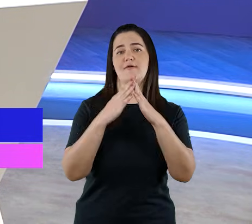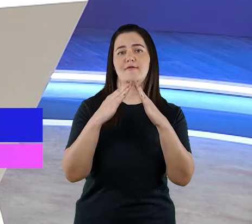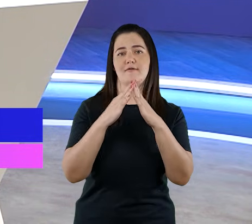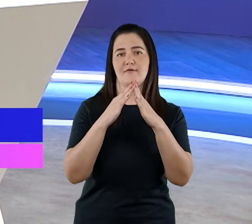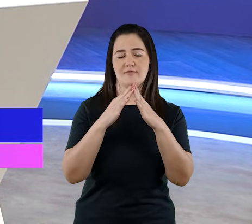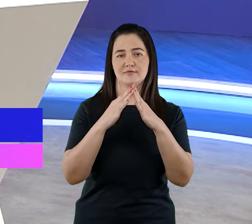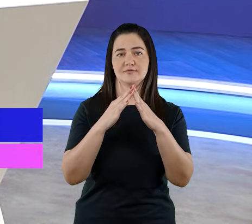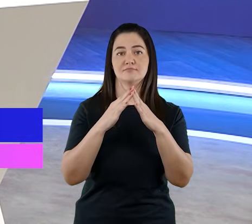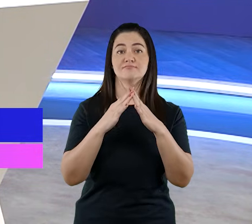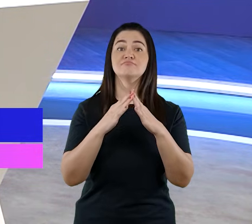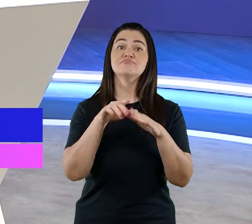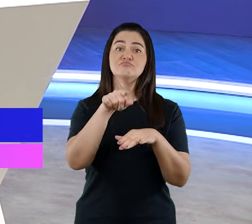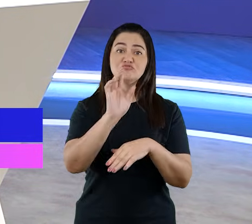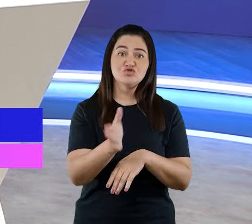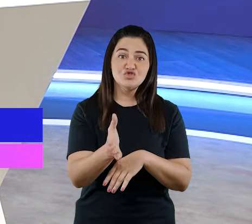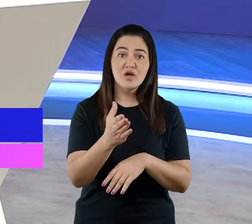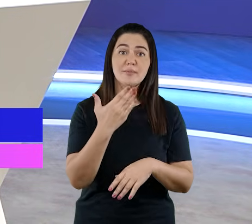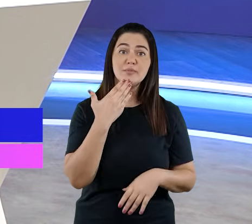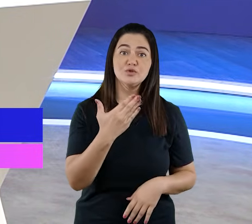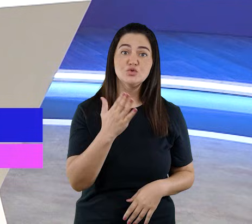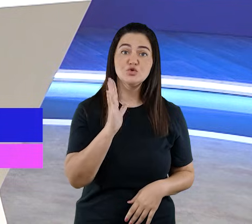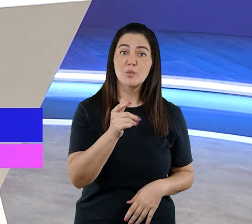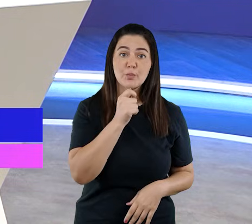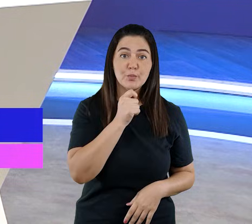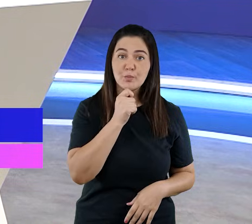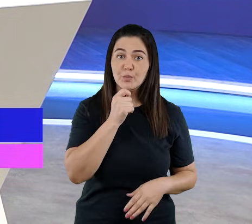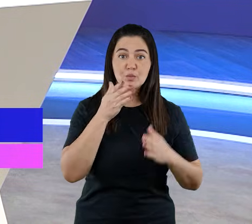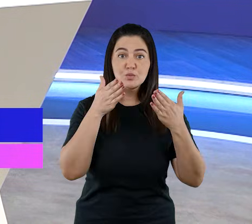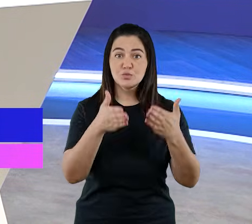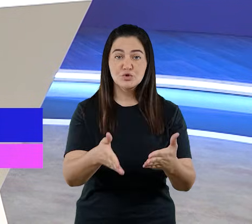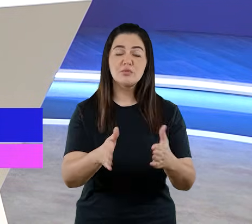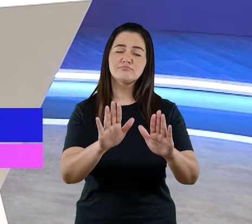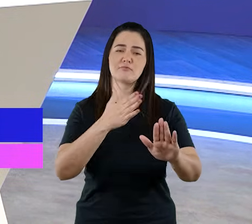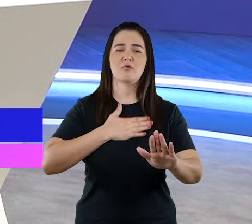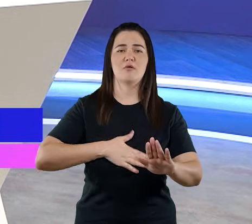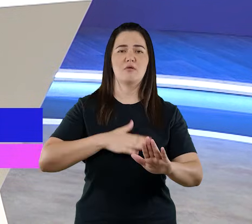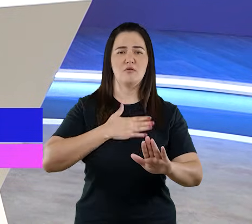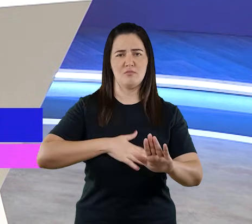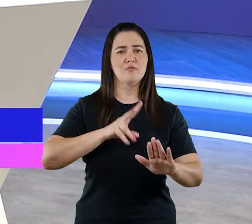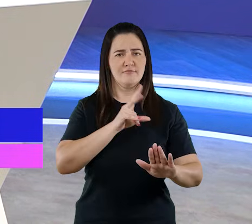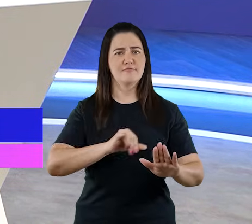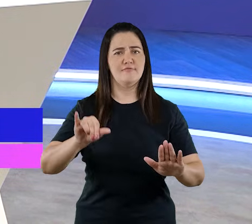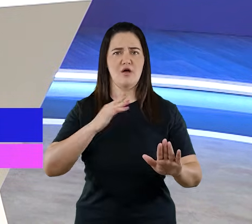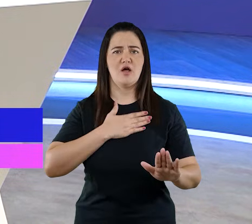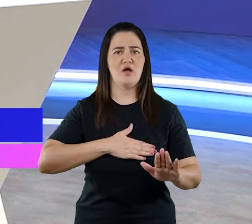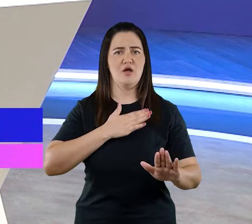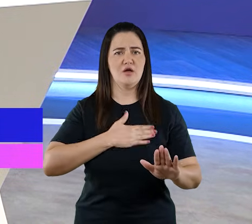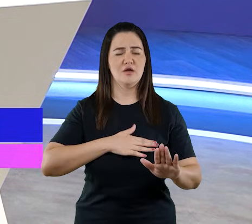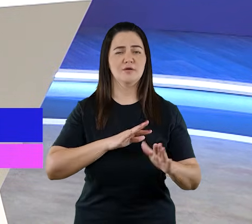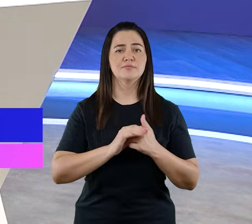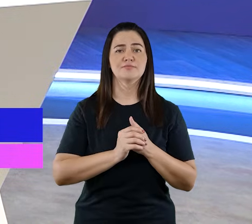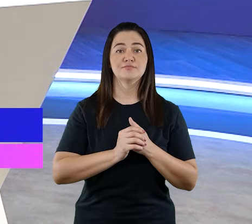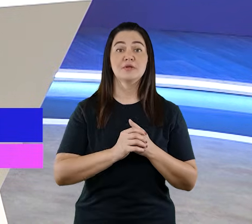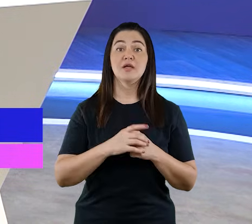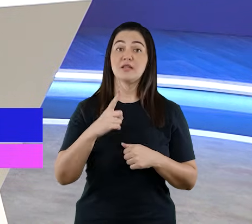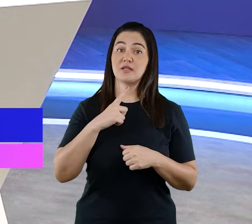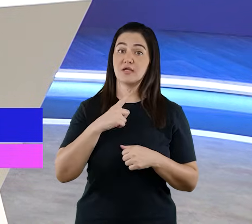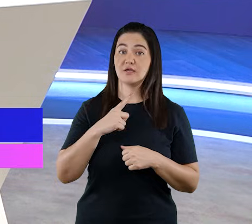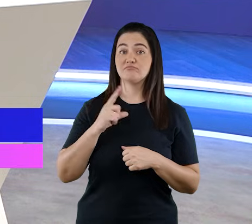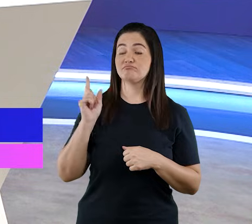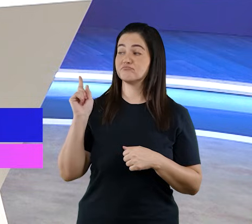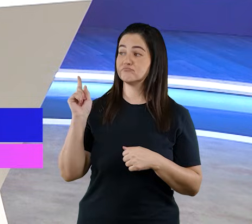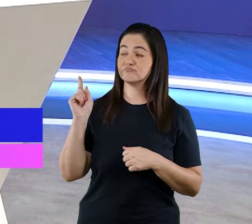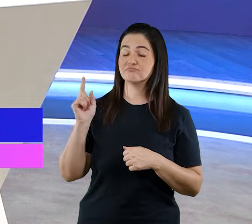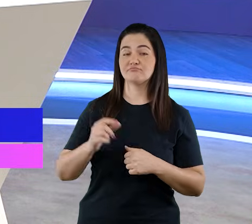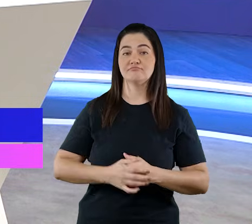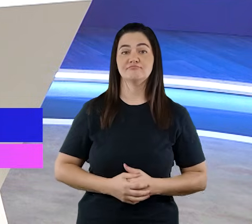Talvez você não tenha a revista Verdades para o Tempo do Fim, então você pode ligar no 21 27 31 21, o número